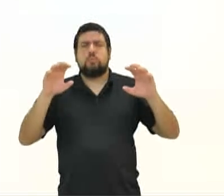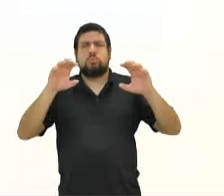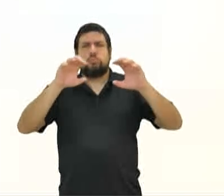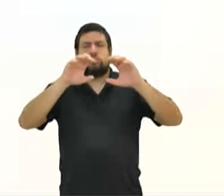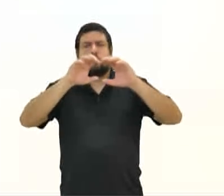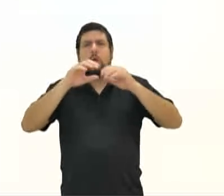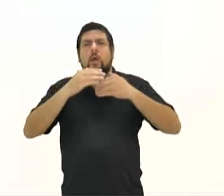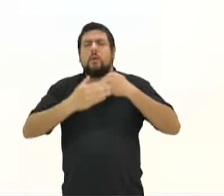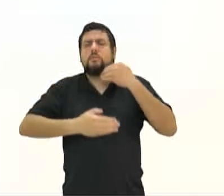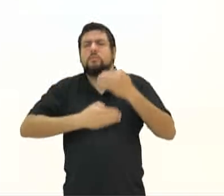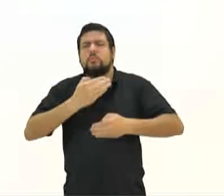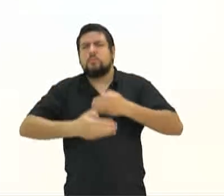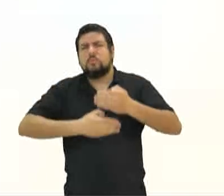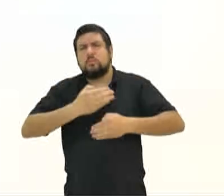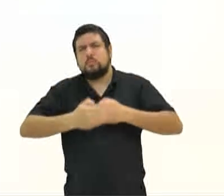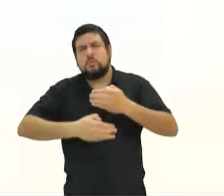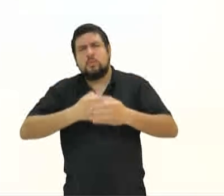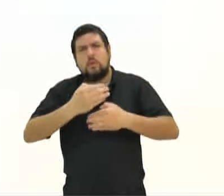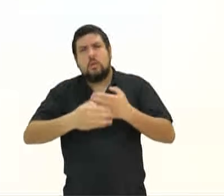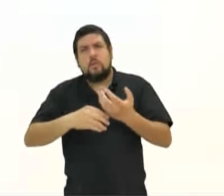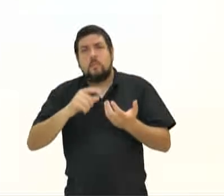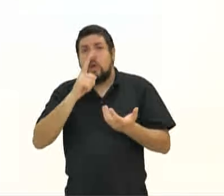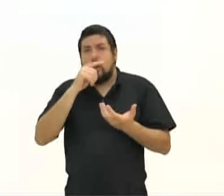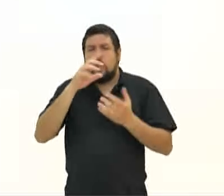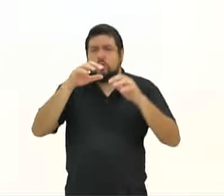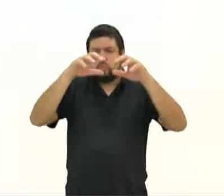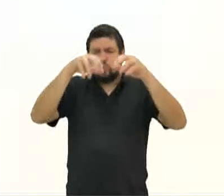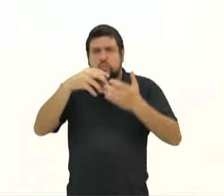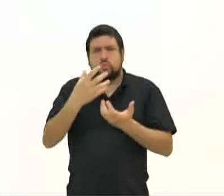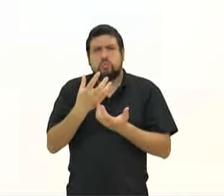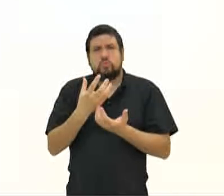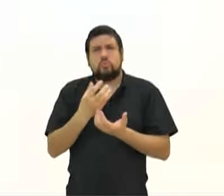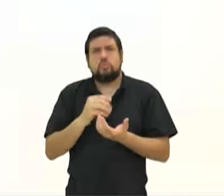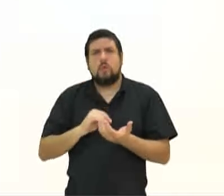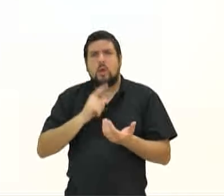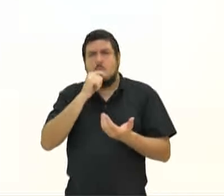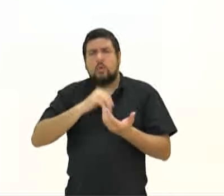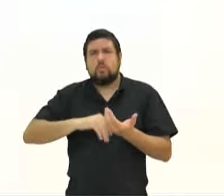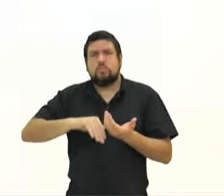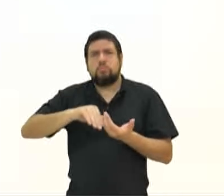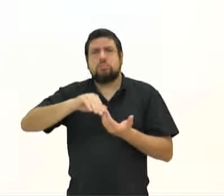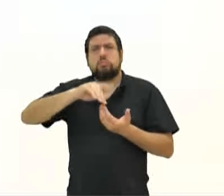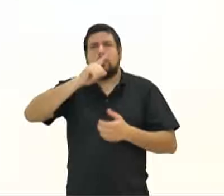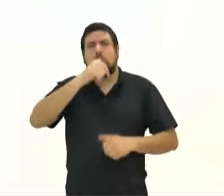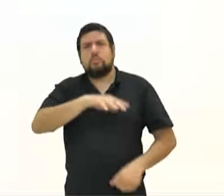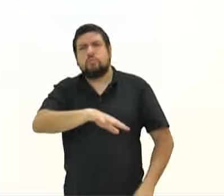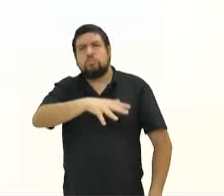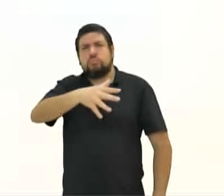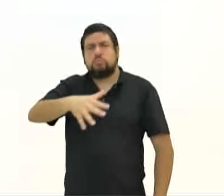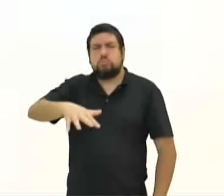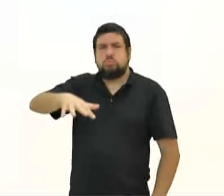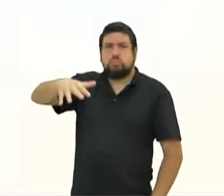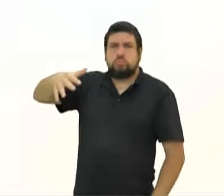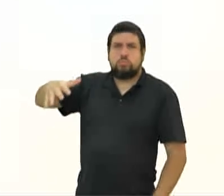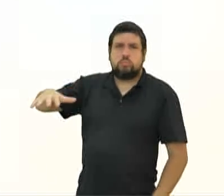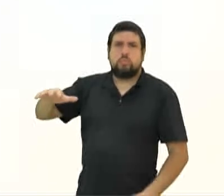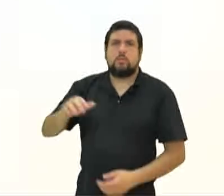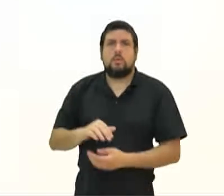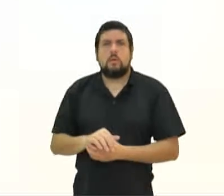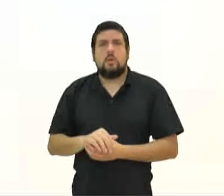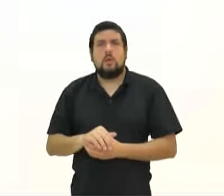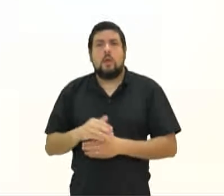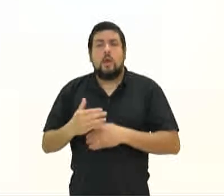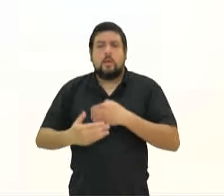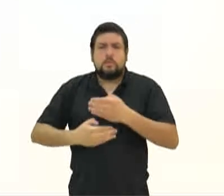possuía. O surgimento dos oceanos, graças à concentração de água na superfície terrestre, possibilitou o surgimento da